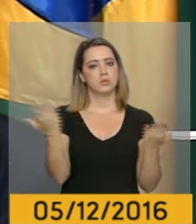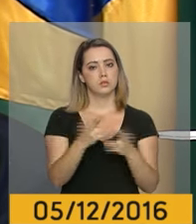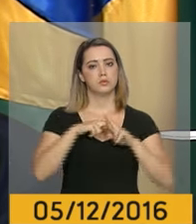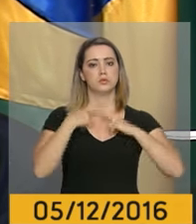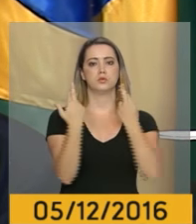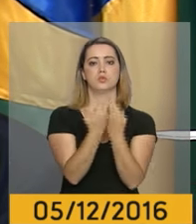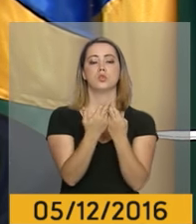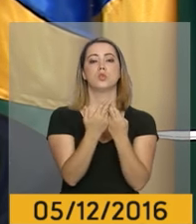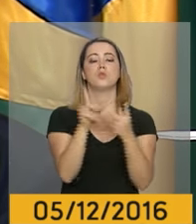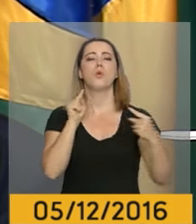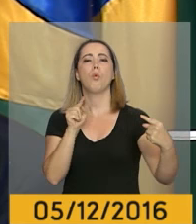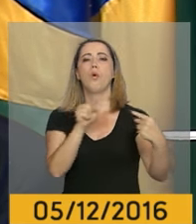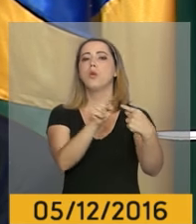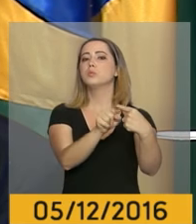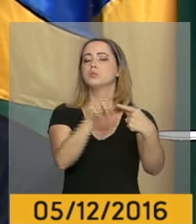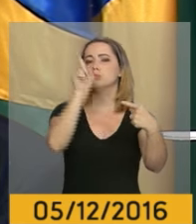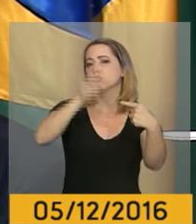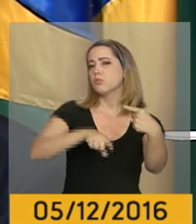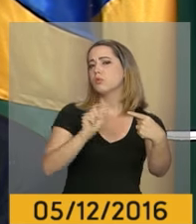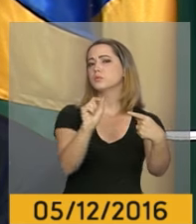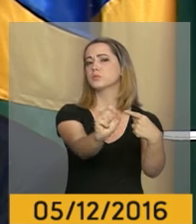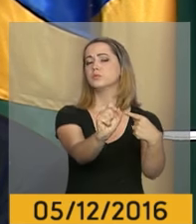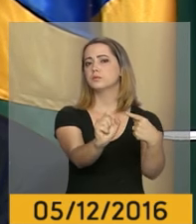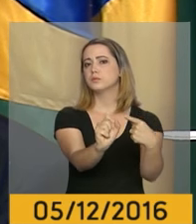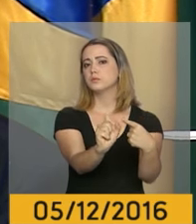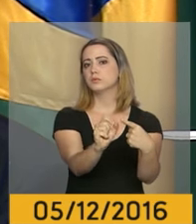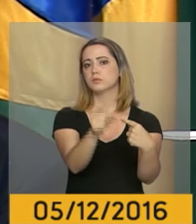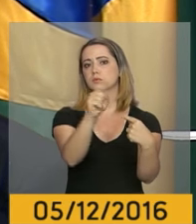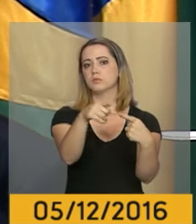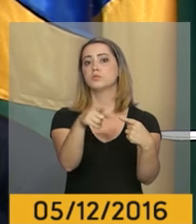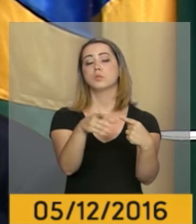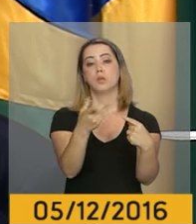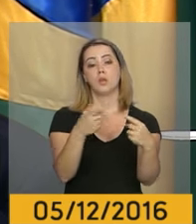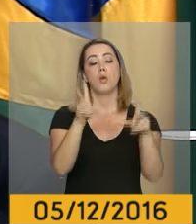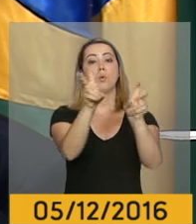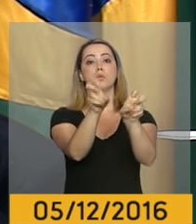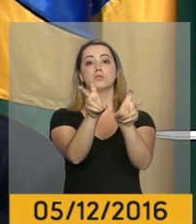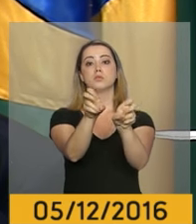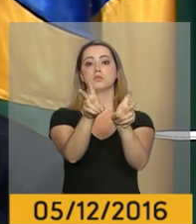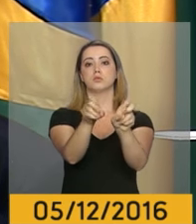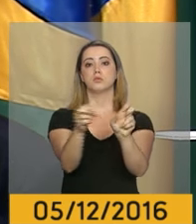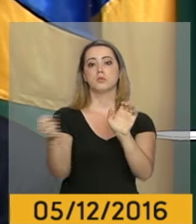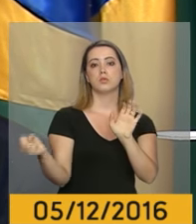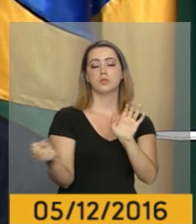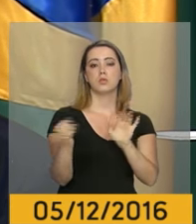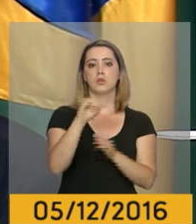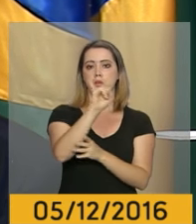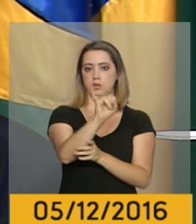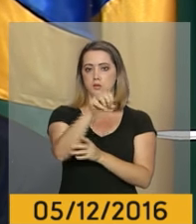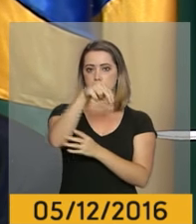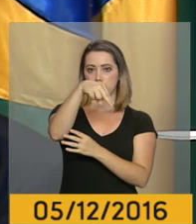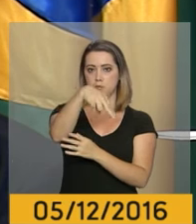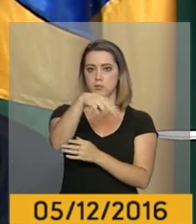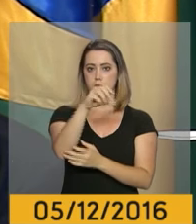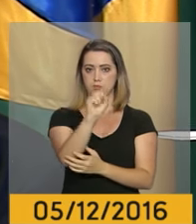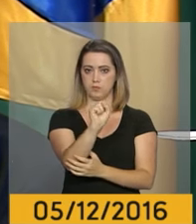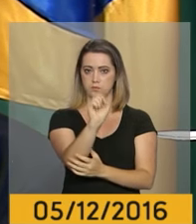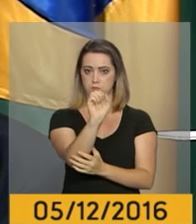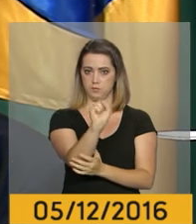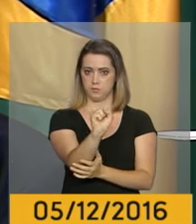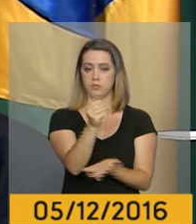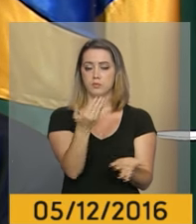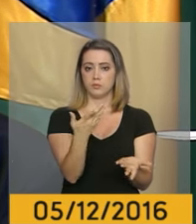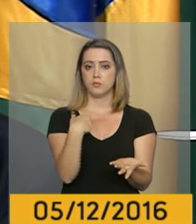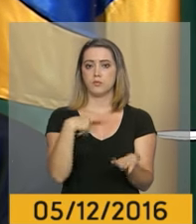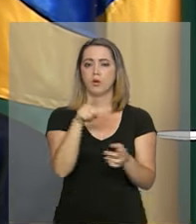se destina precisamente a colocar o tema da previdência social. Vocês sabem